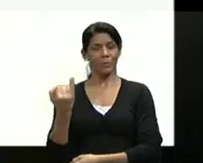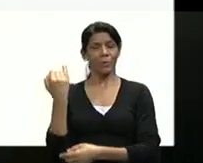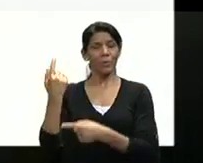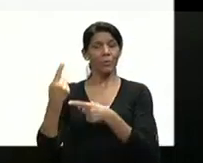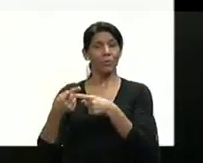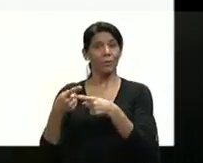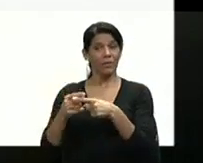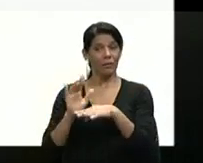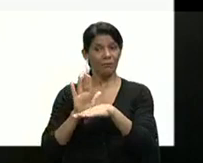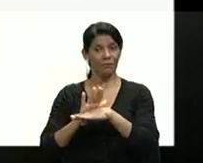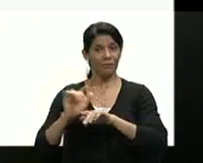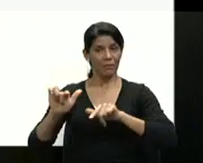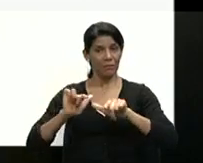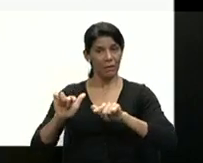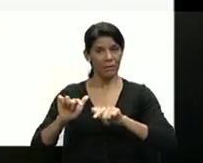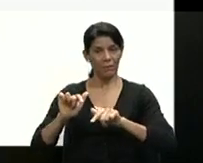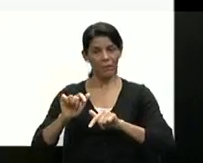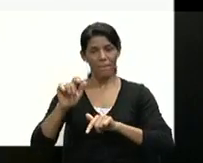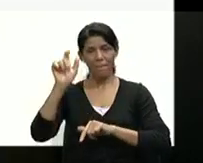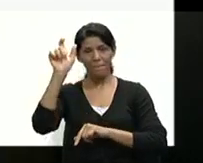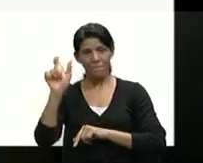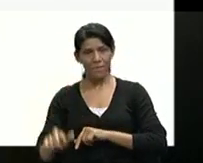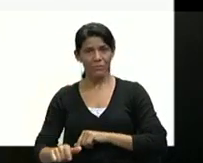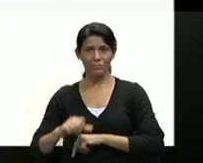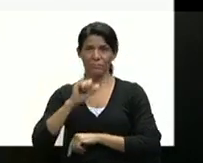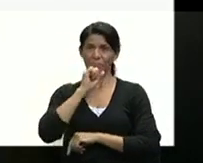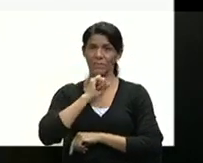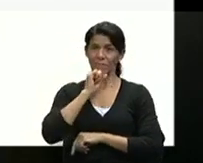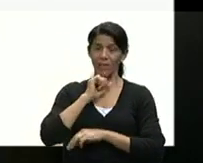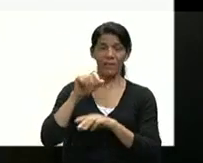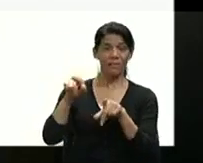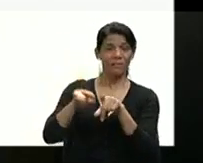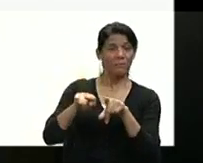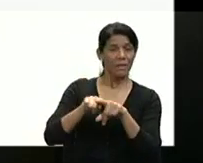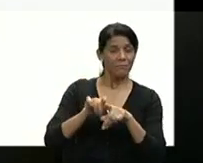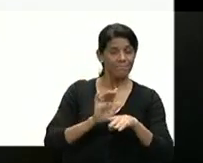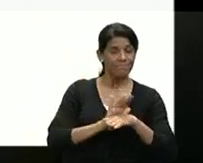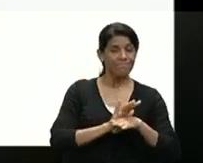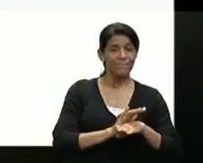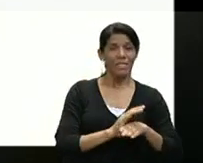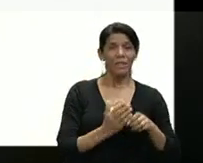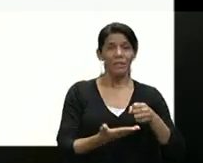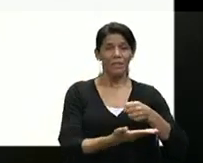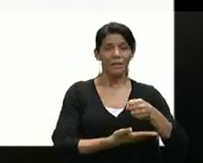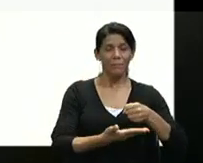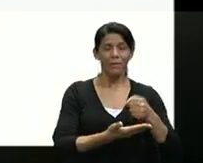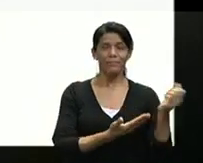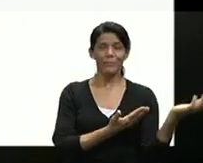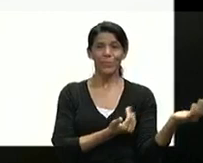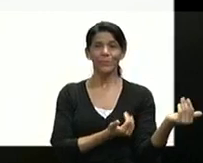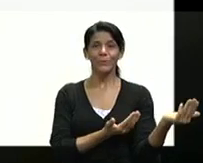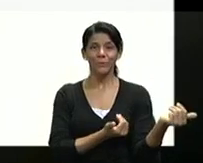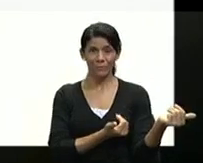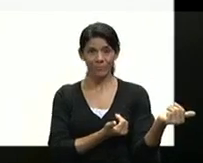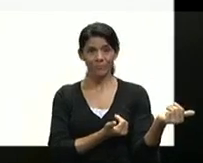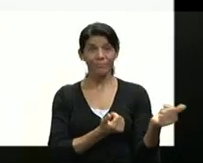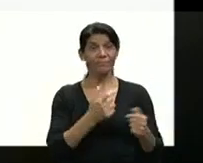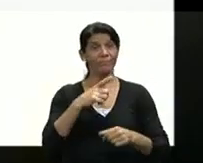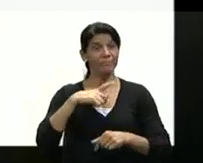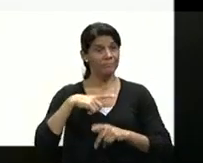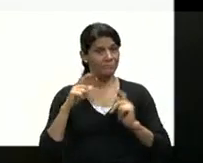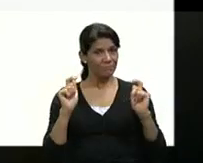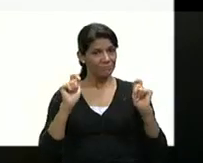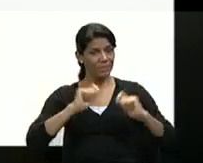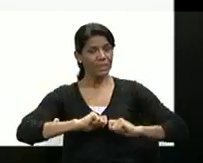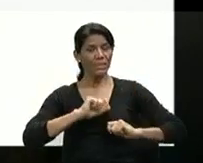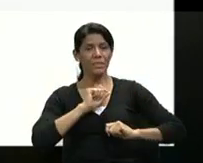no envelhecimento, como ela atua aqui na base, na população jovem. Então, nós temos a